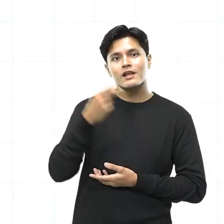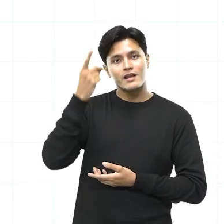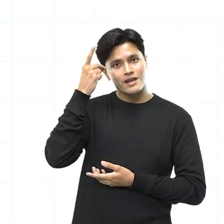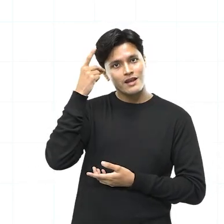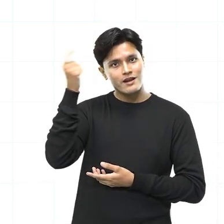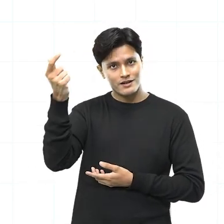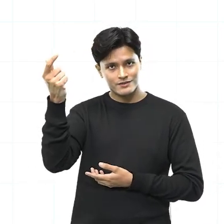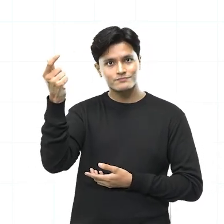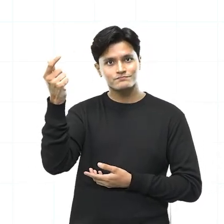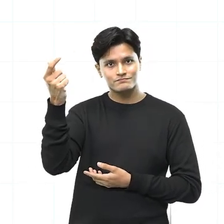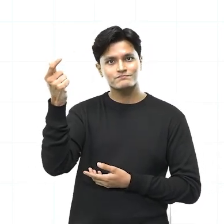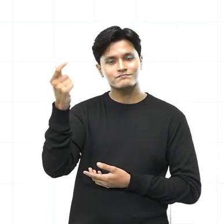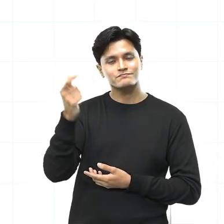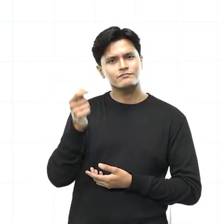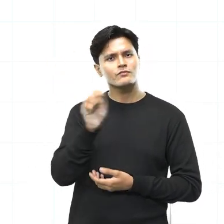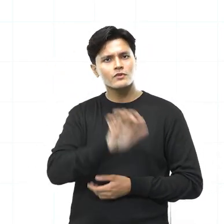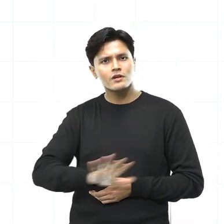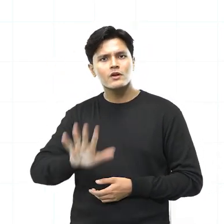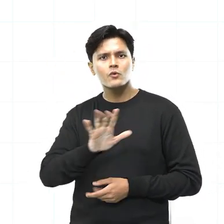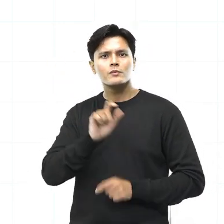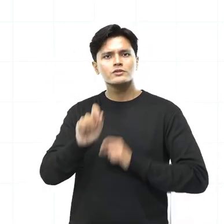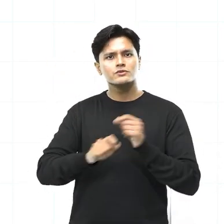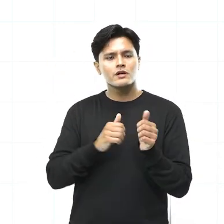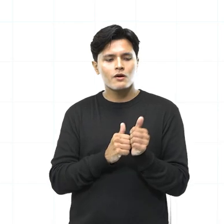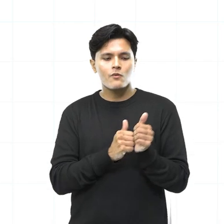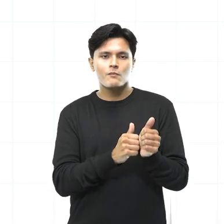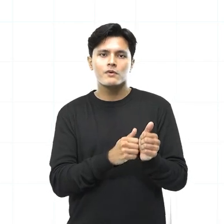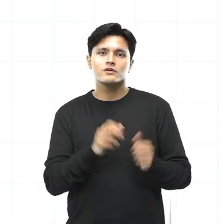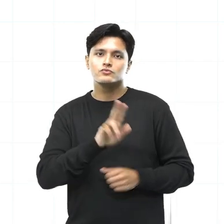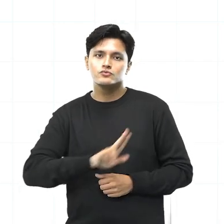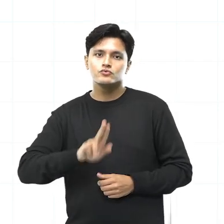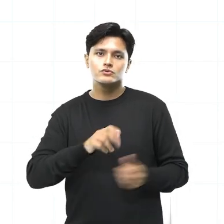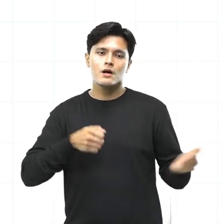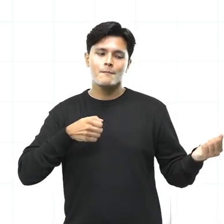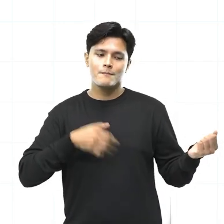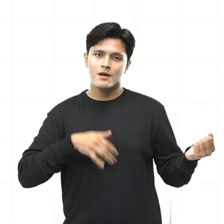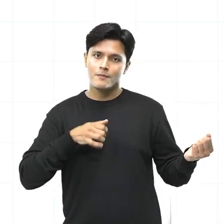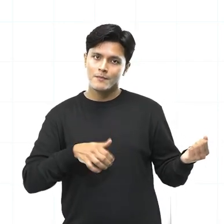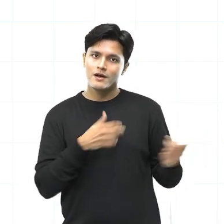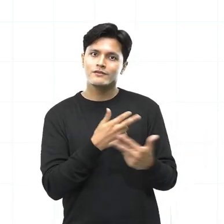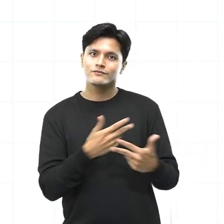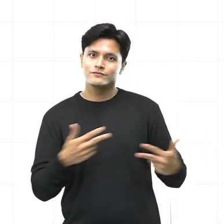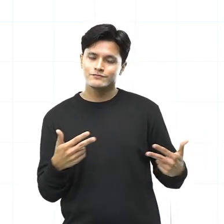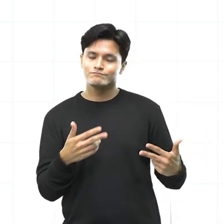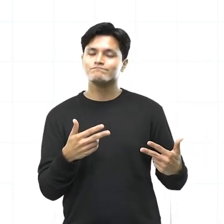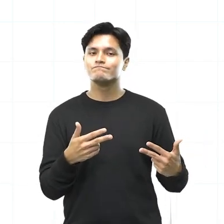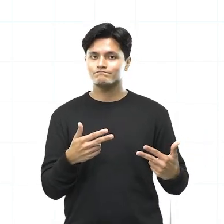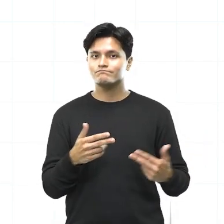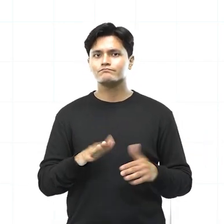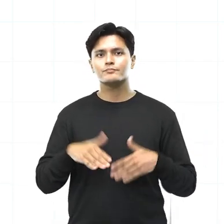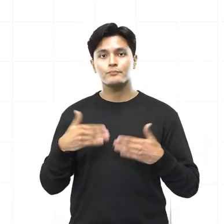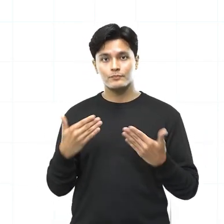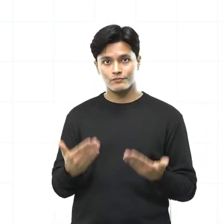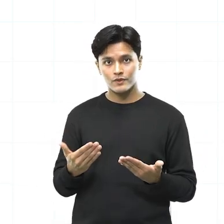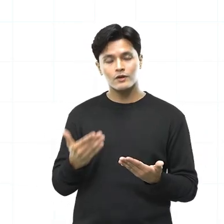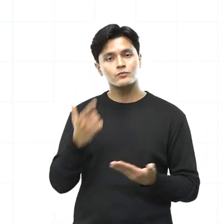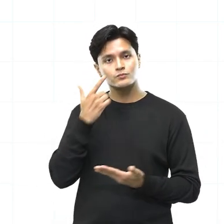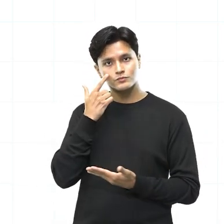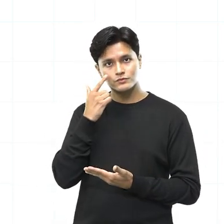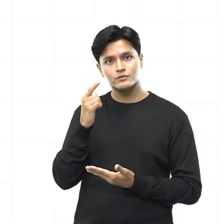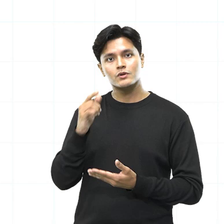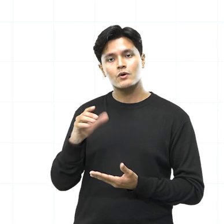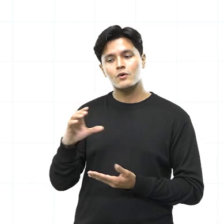e improvisada, geralmente acompanhada de instrumentos musicais, né? Então vejam aí que